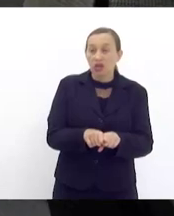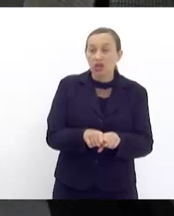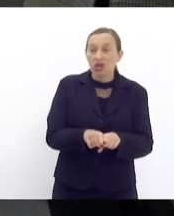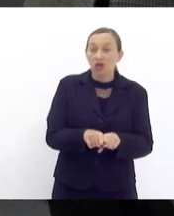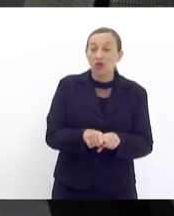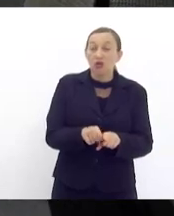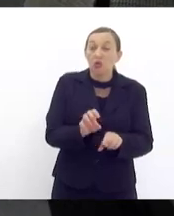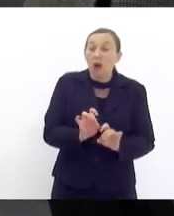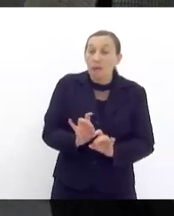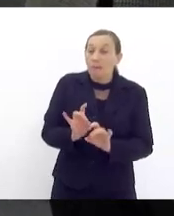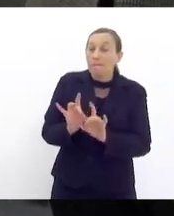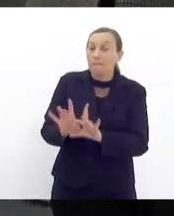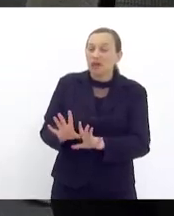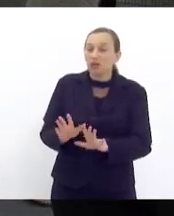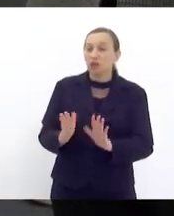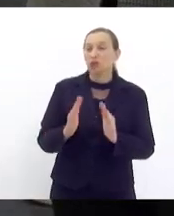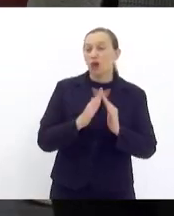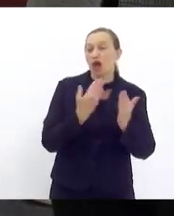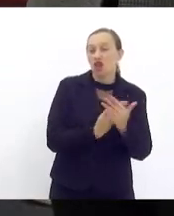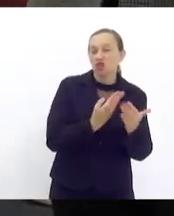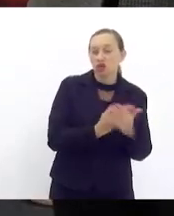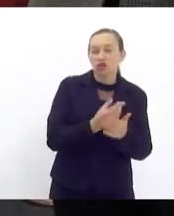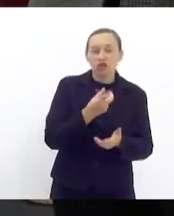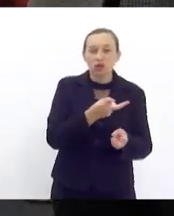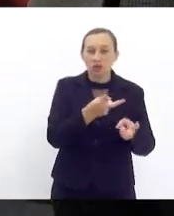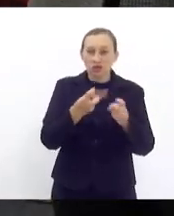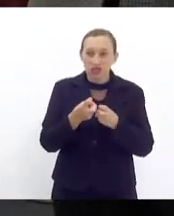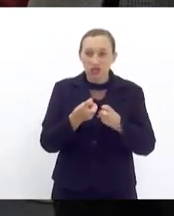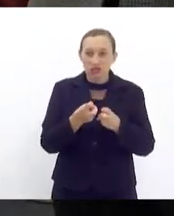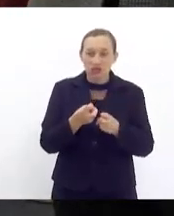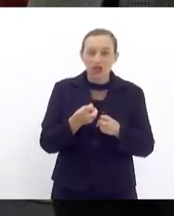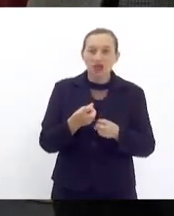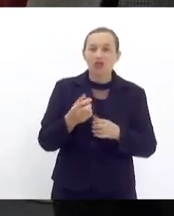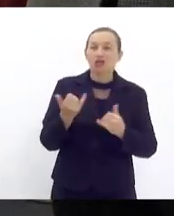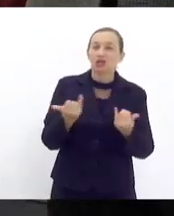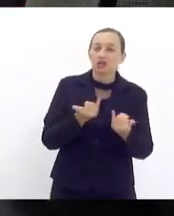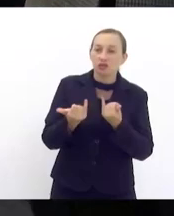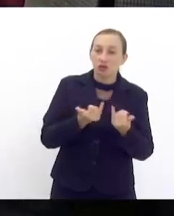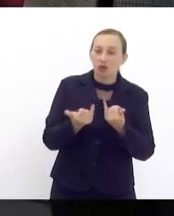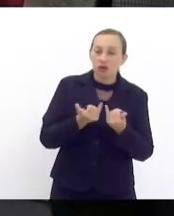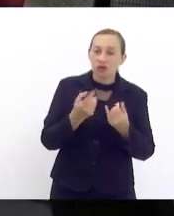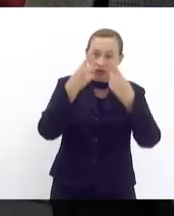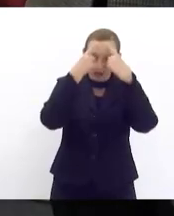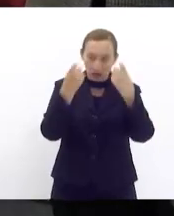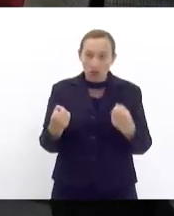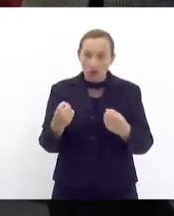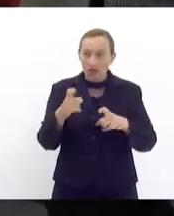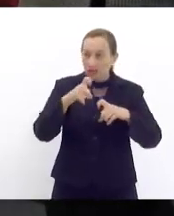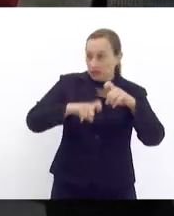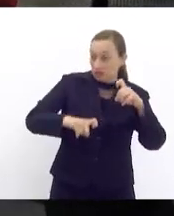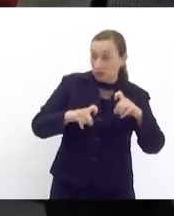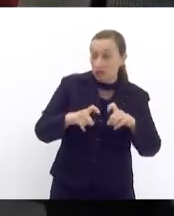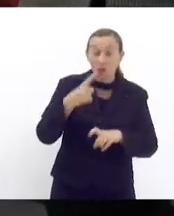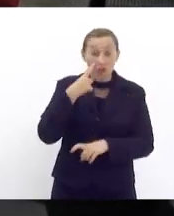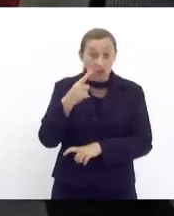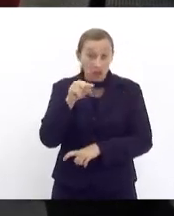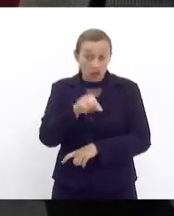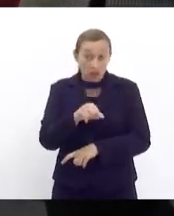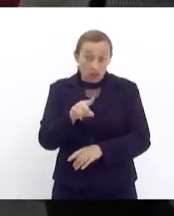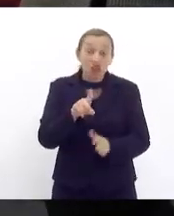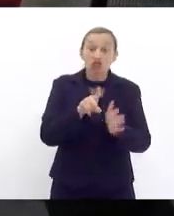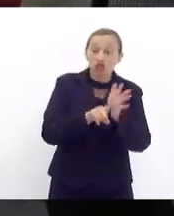a escola se nós migrarmos né para a questão dos dados da violência sexual vamos verificar que